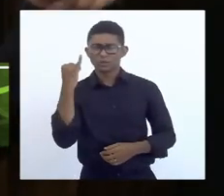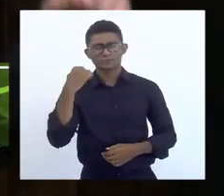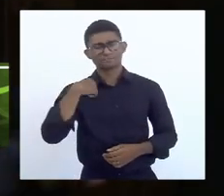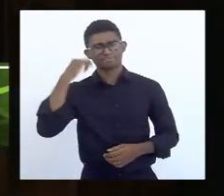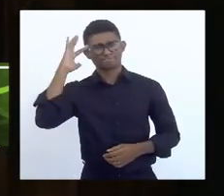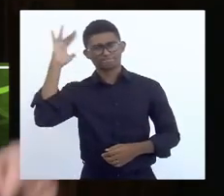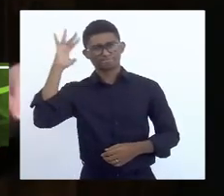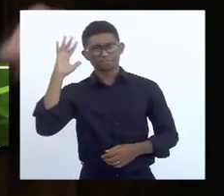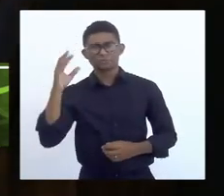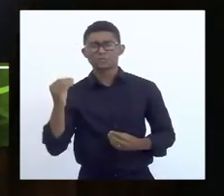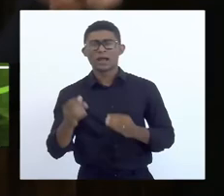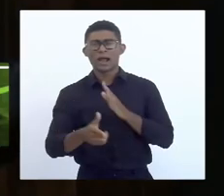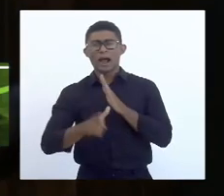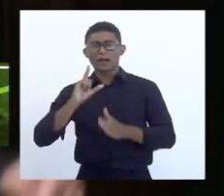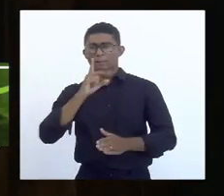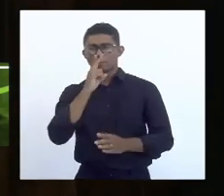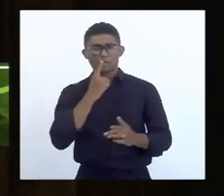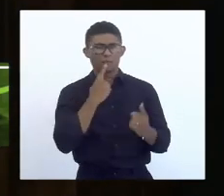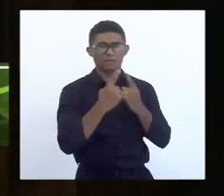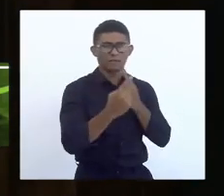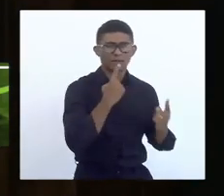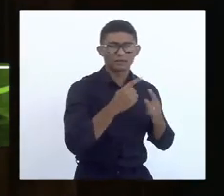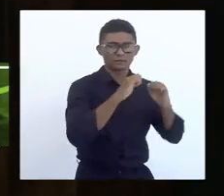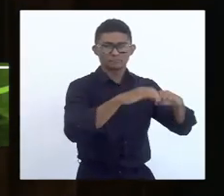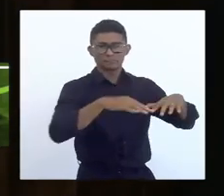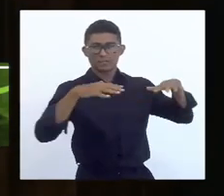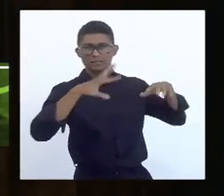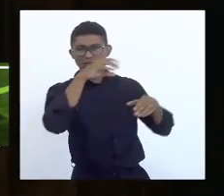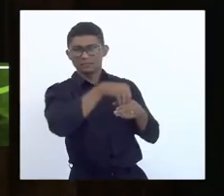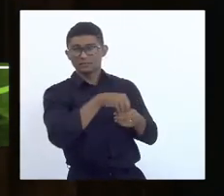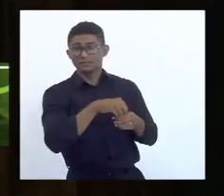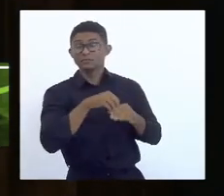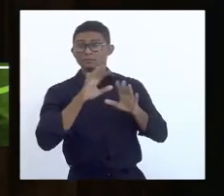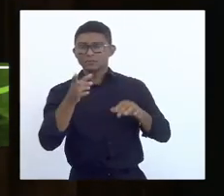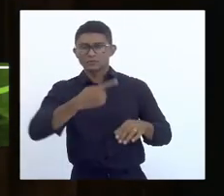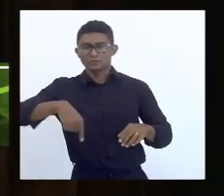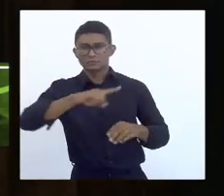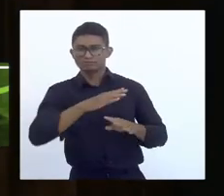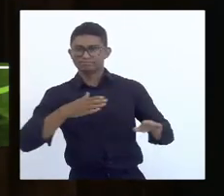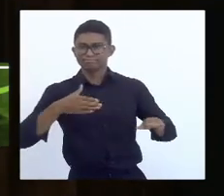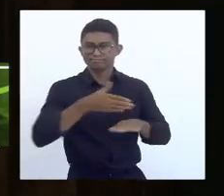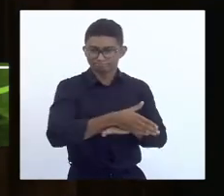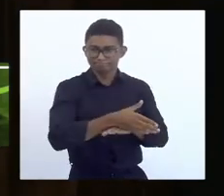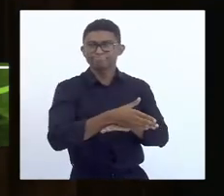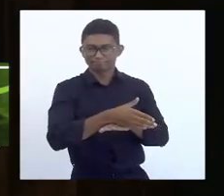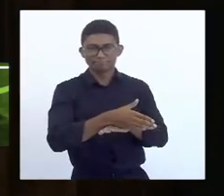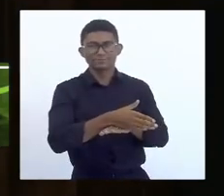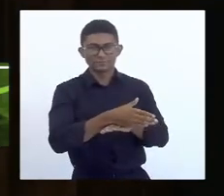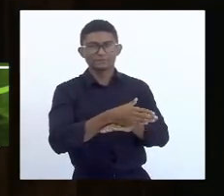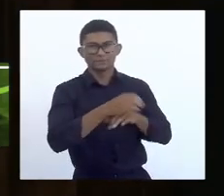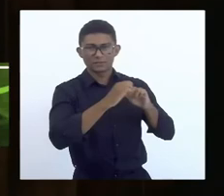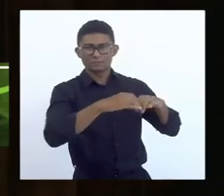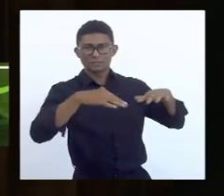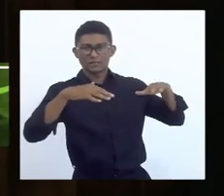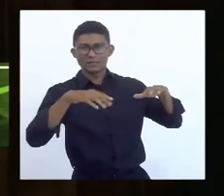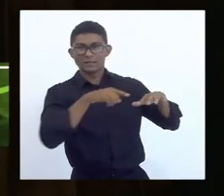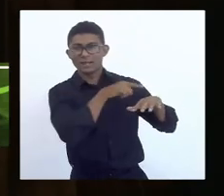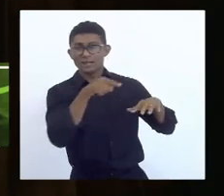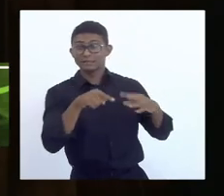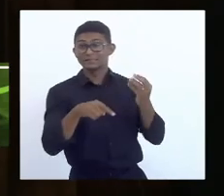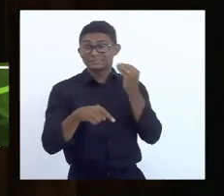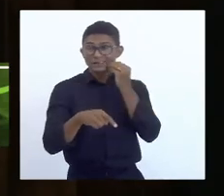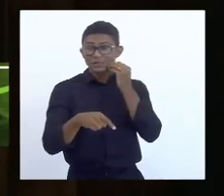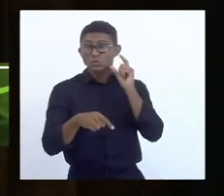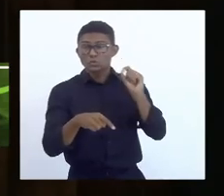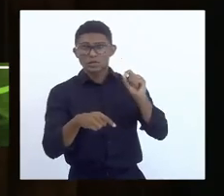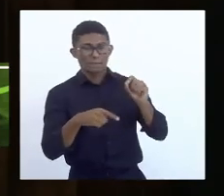essas articulações aconteciam em plenário. Agora, como a gente está ocupando esses espaços, que em Três Rios há mais de 70 anos não tinha uma mulher, eles estão tendo que se esconder no